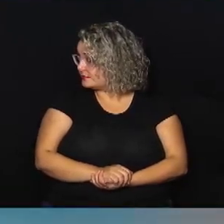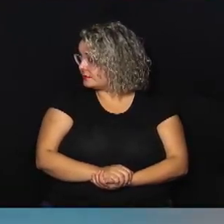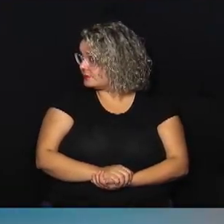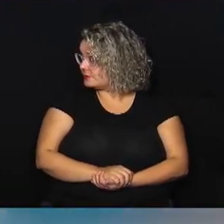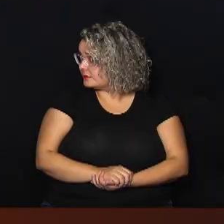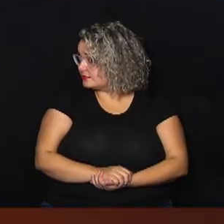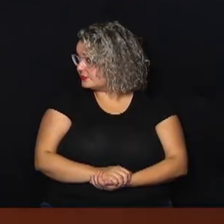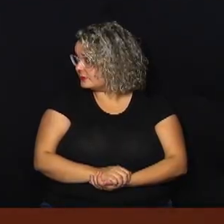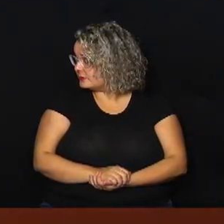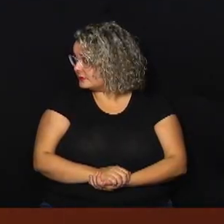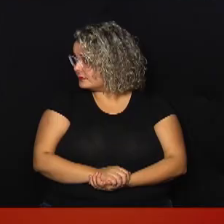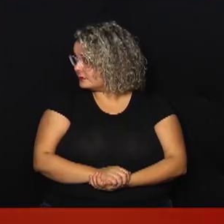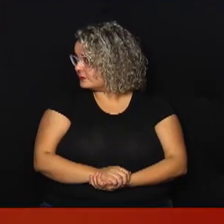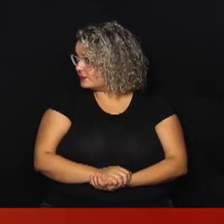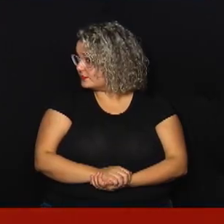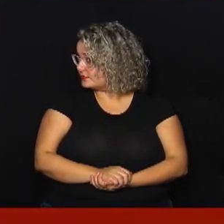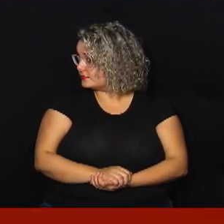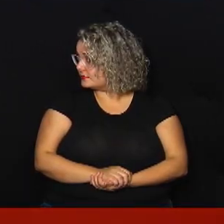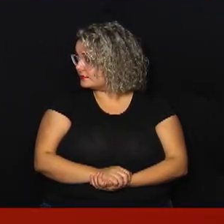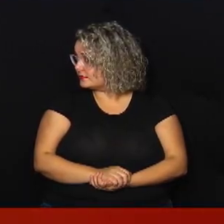C'est passé quelque chose.